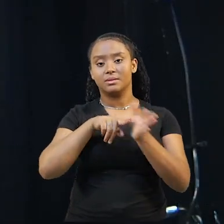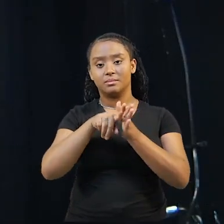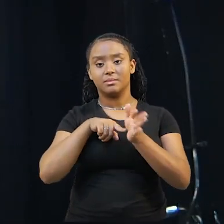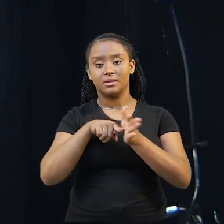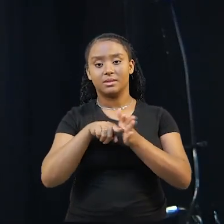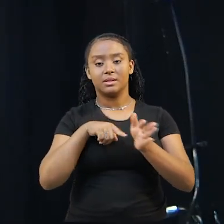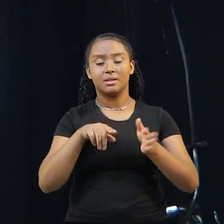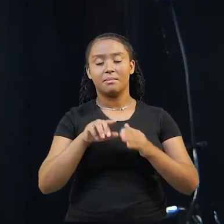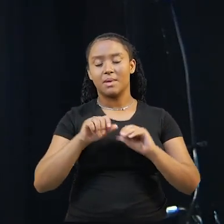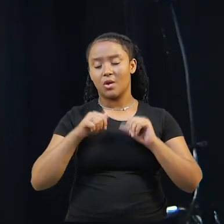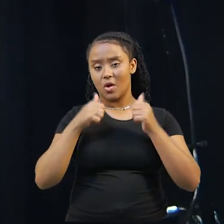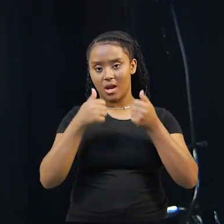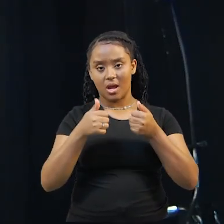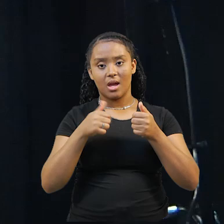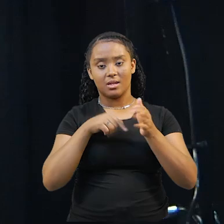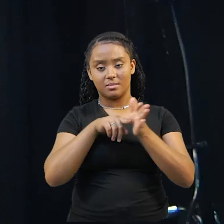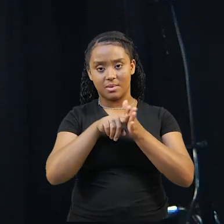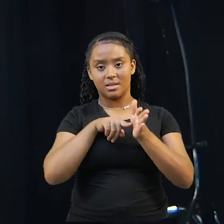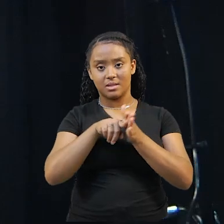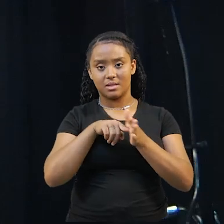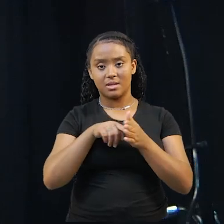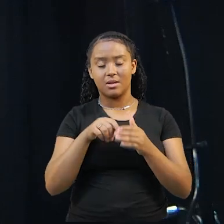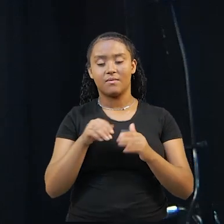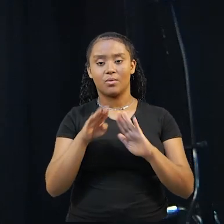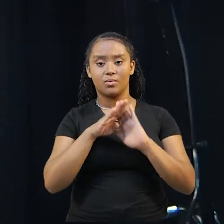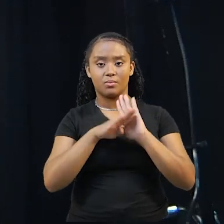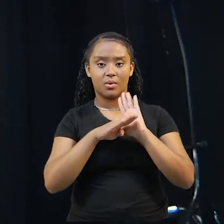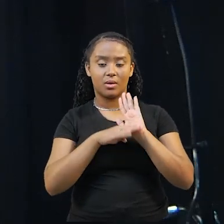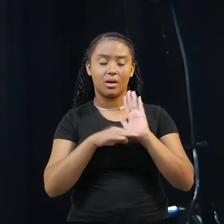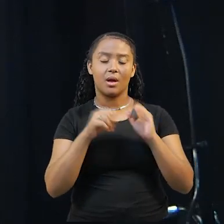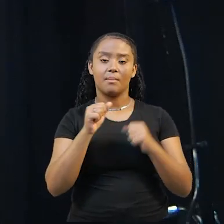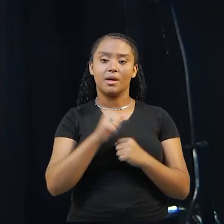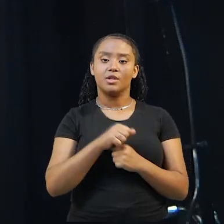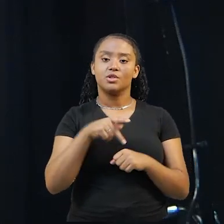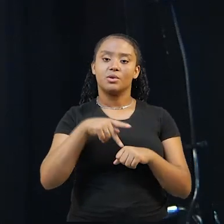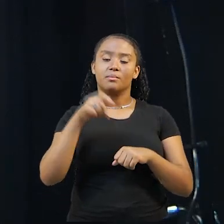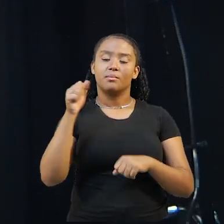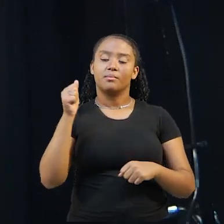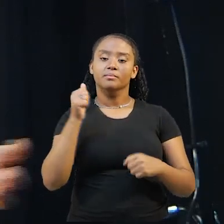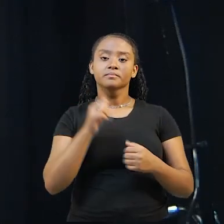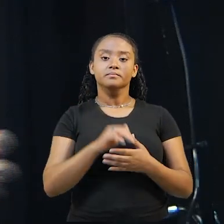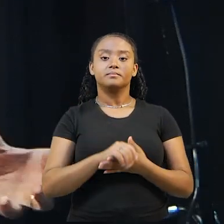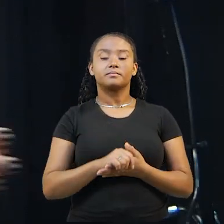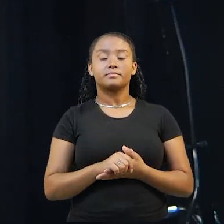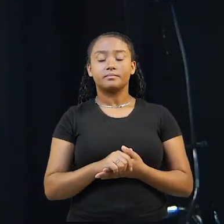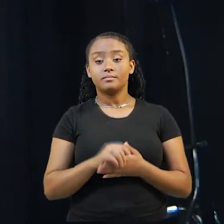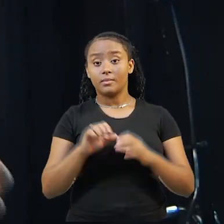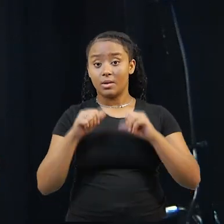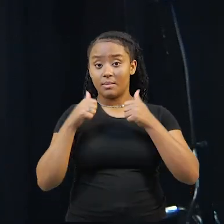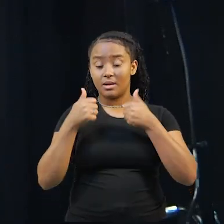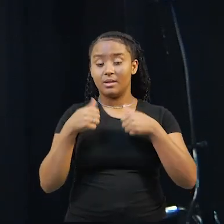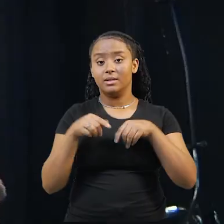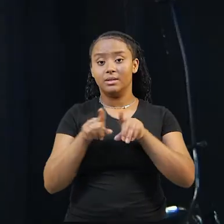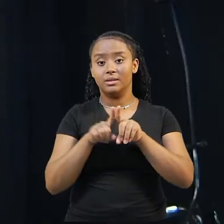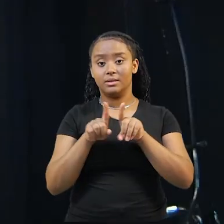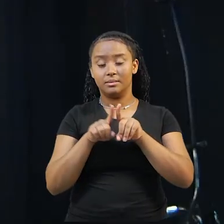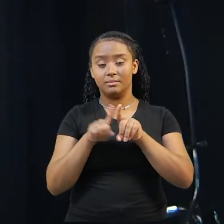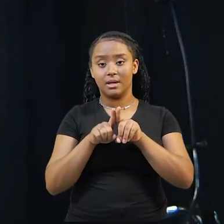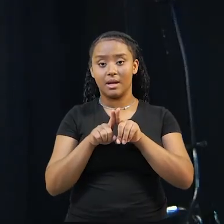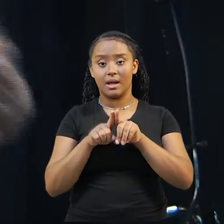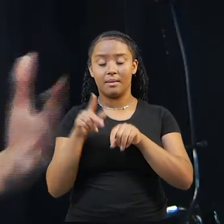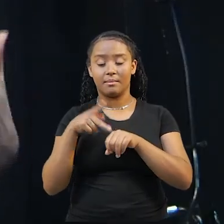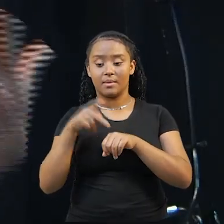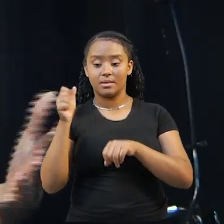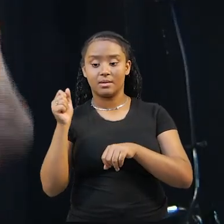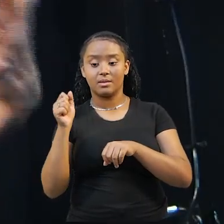também das nossas pesquisas, com os programas de pós-graduação sendo fortalecidos, maior integração da graduação com a